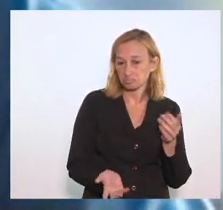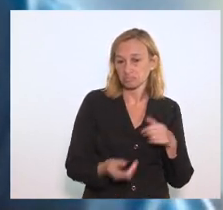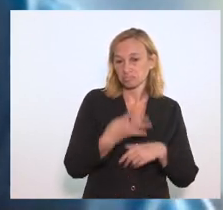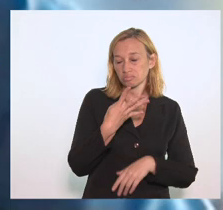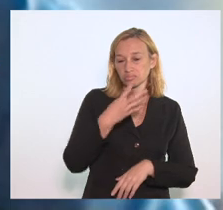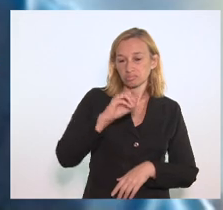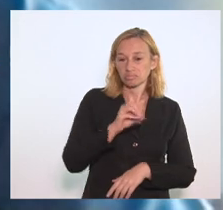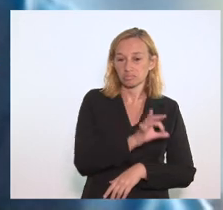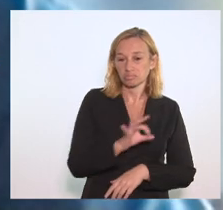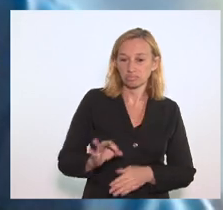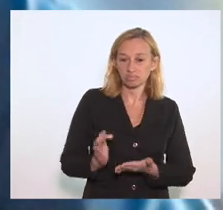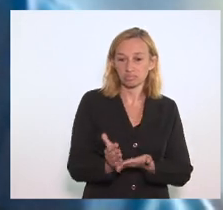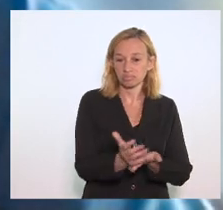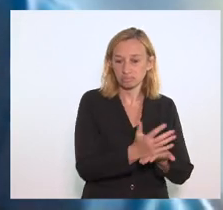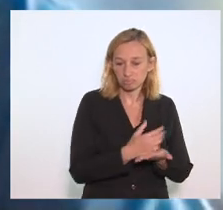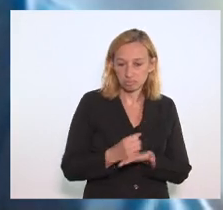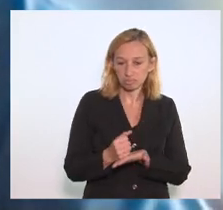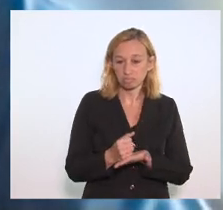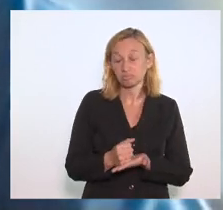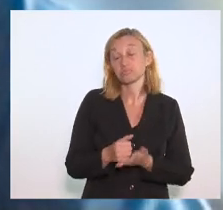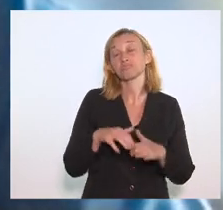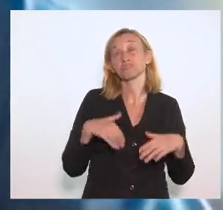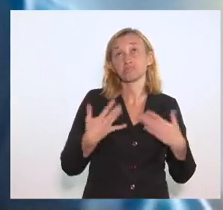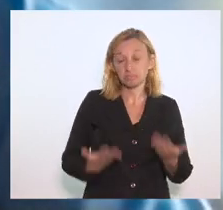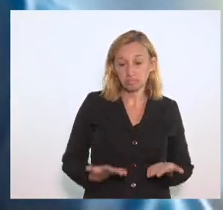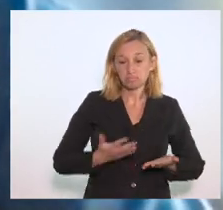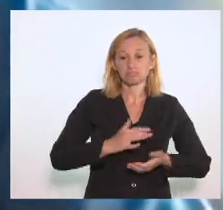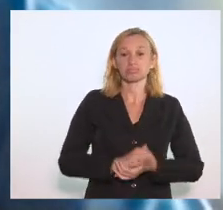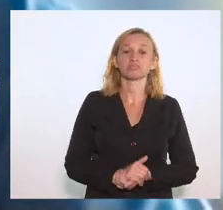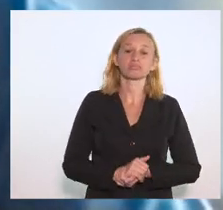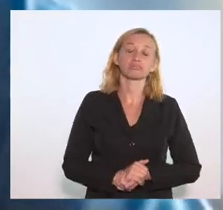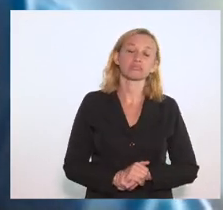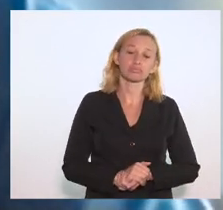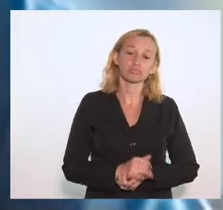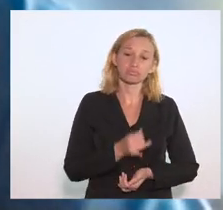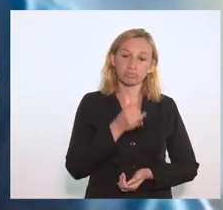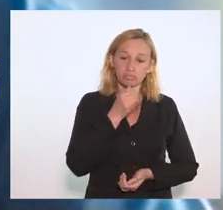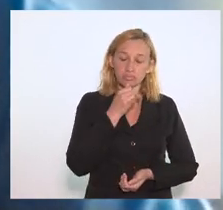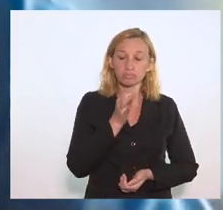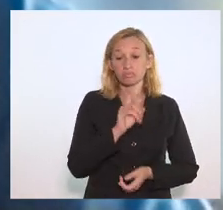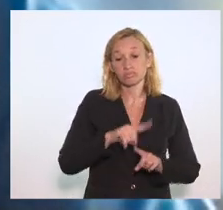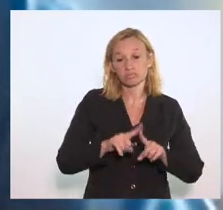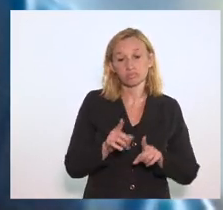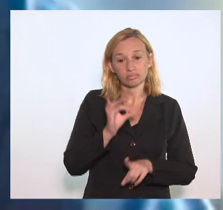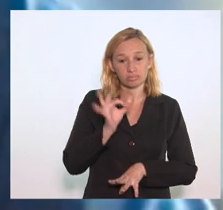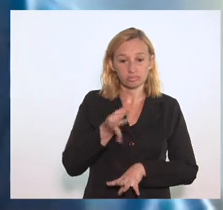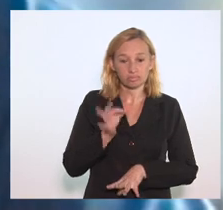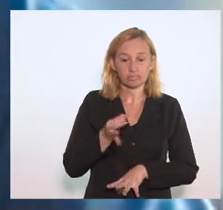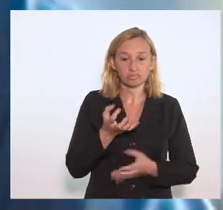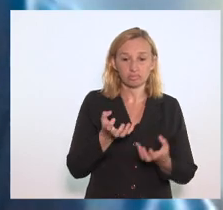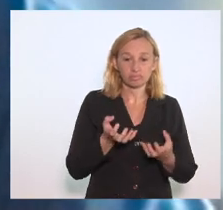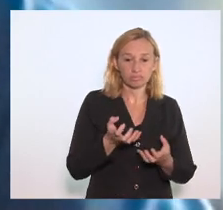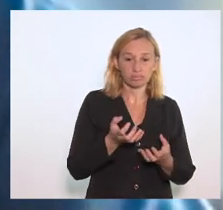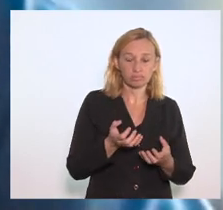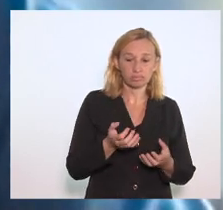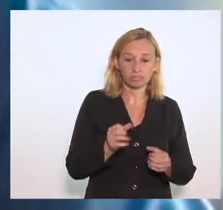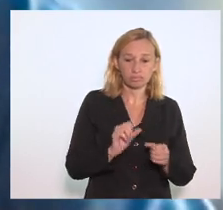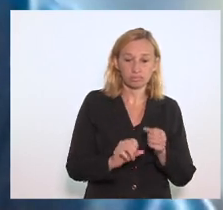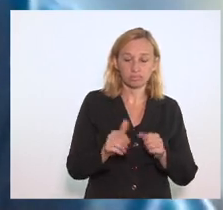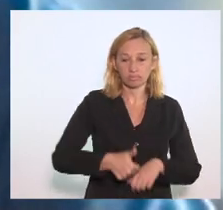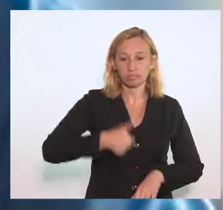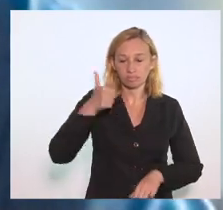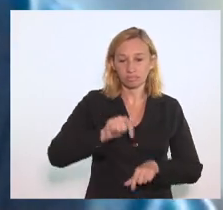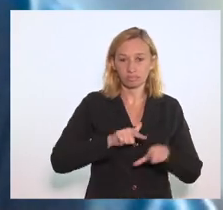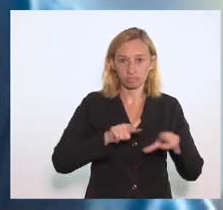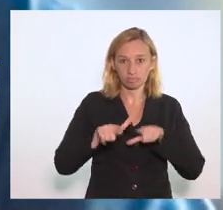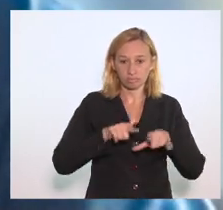40% da arrecadação. Então, a gente fica aqui esperançoso e com a certeza que iremos desenvolver um bom trabalho. Senhor